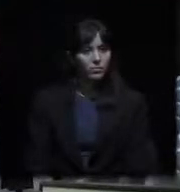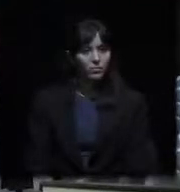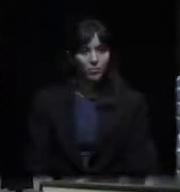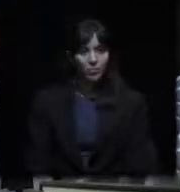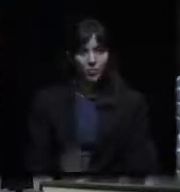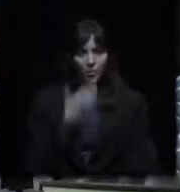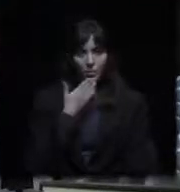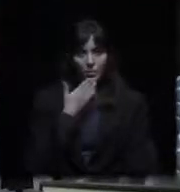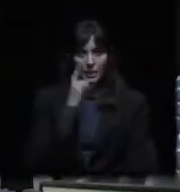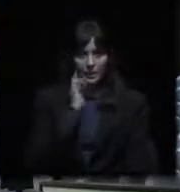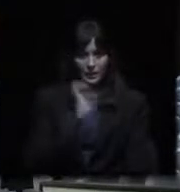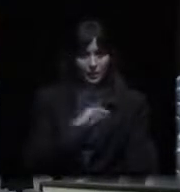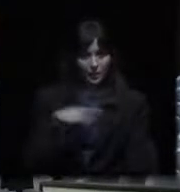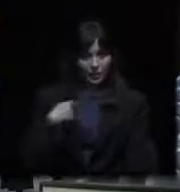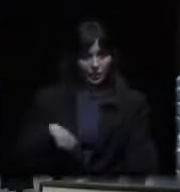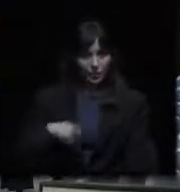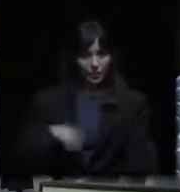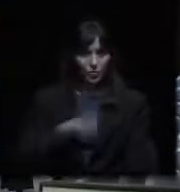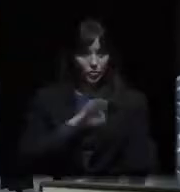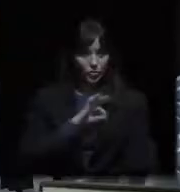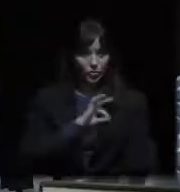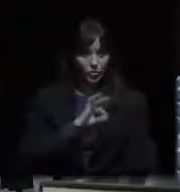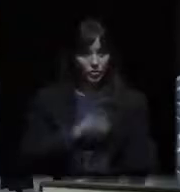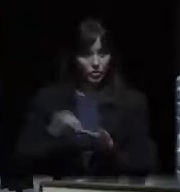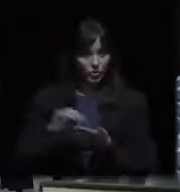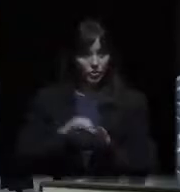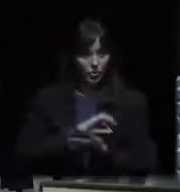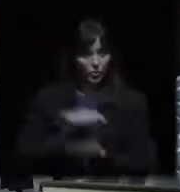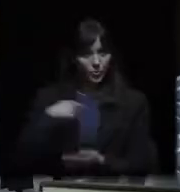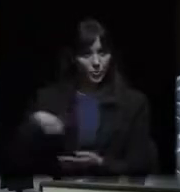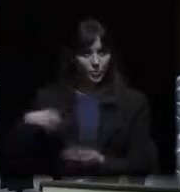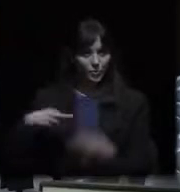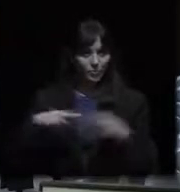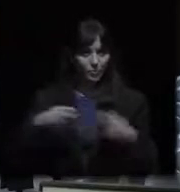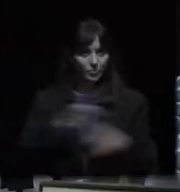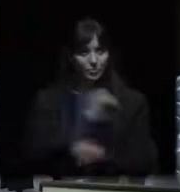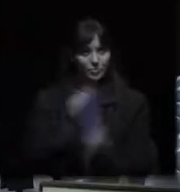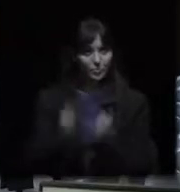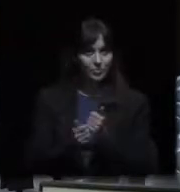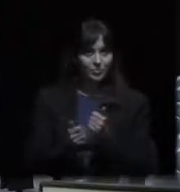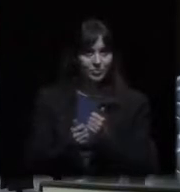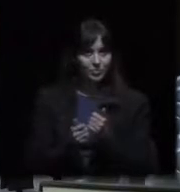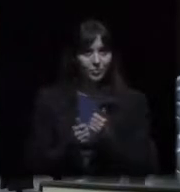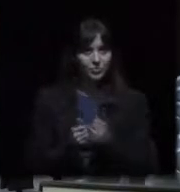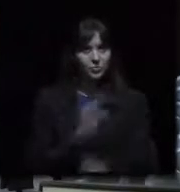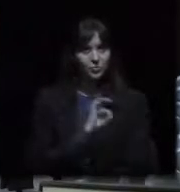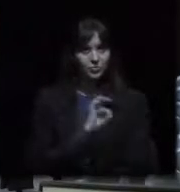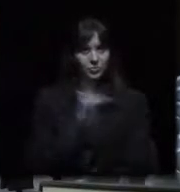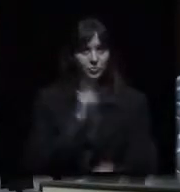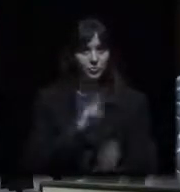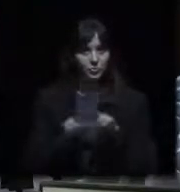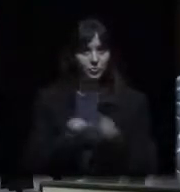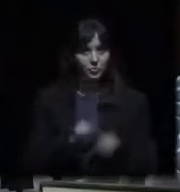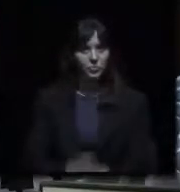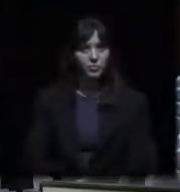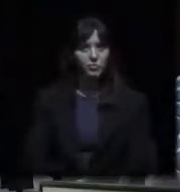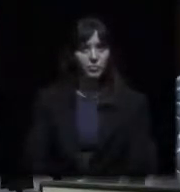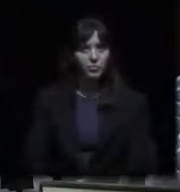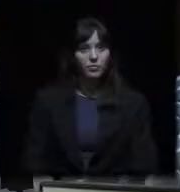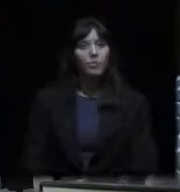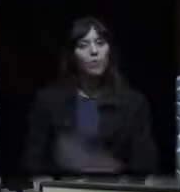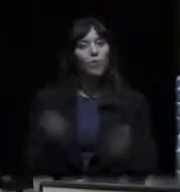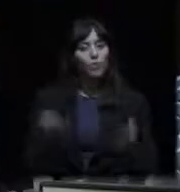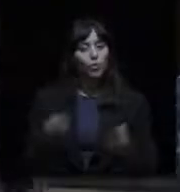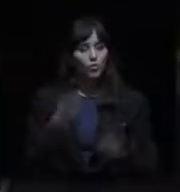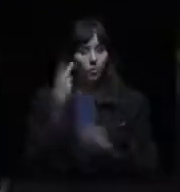Muito obrigada, Sra. Presidente, Sras. Secretárias, Sr. Presidente da Câmara, Srs. Vereadores e Srs. Deputados. Na sequência